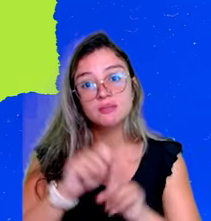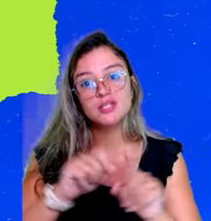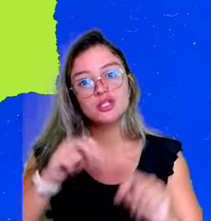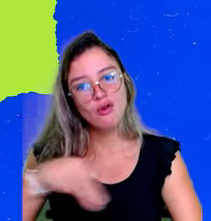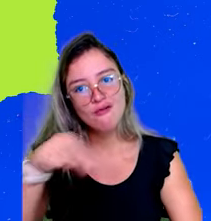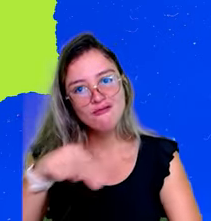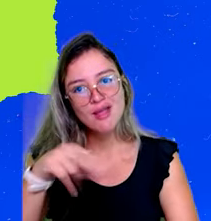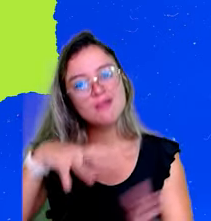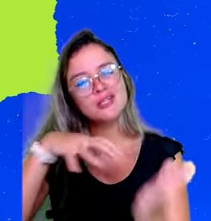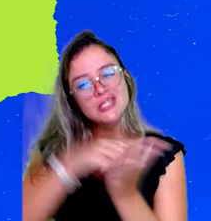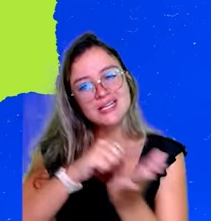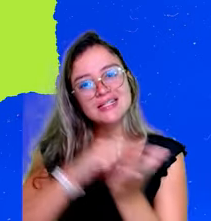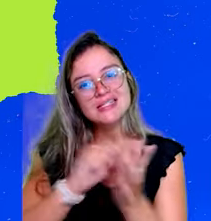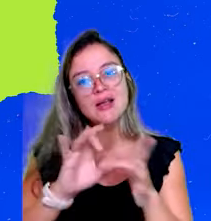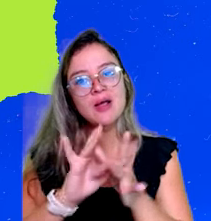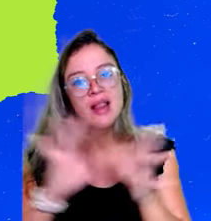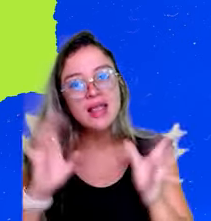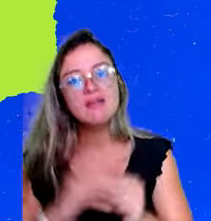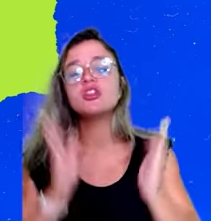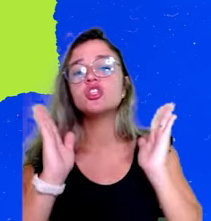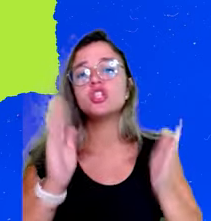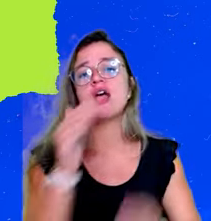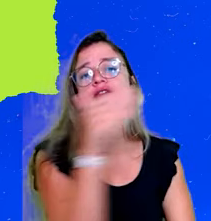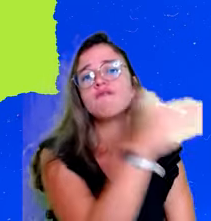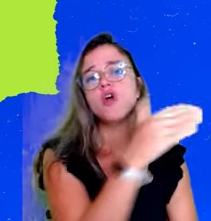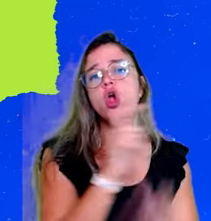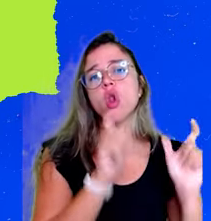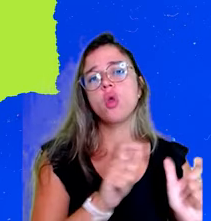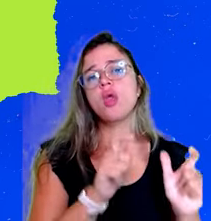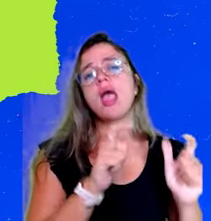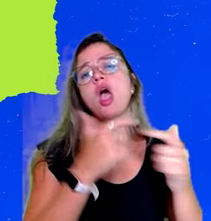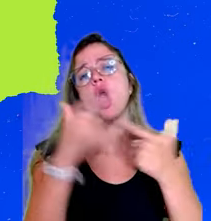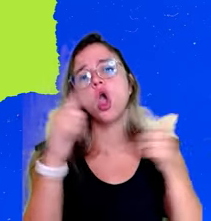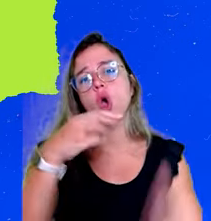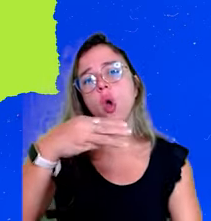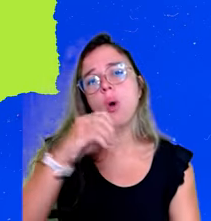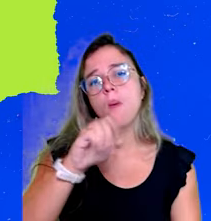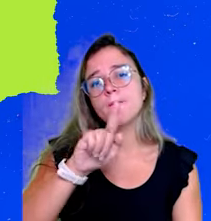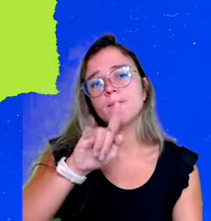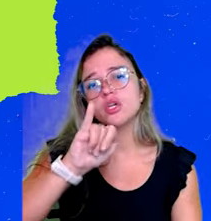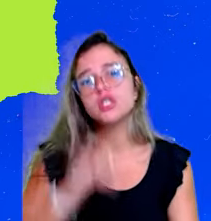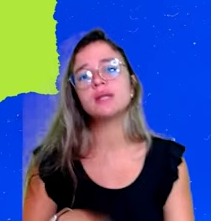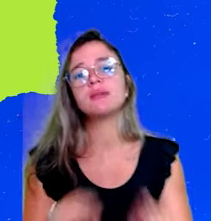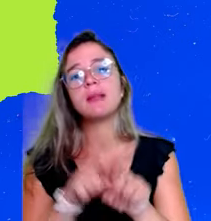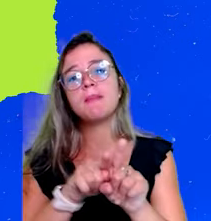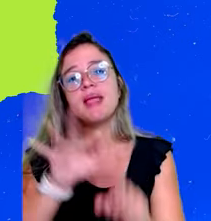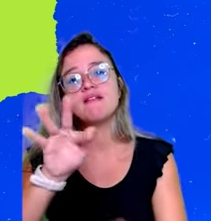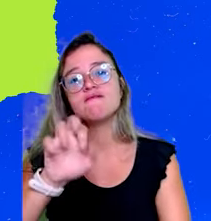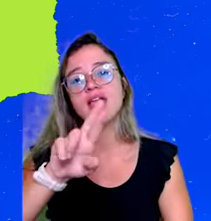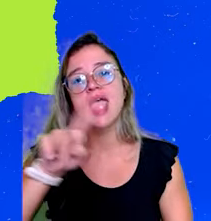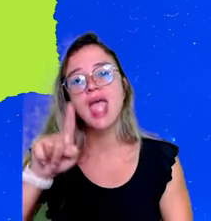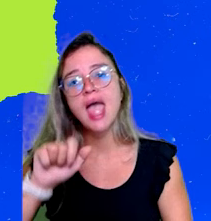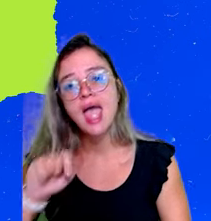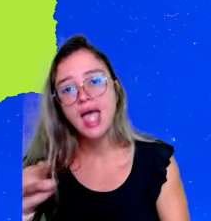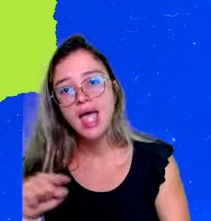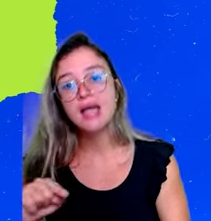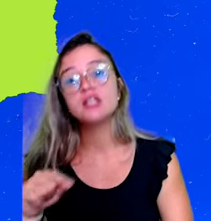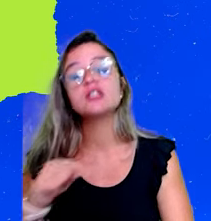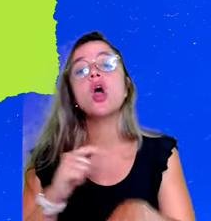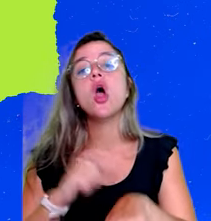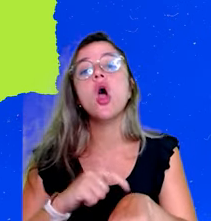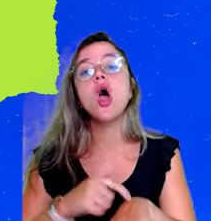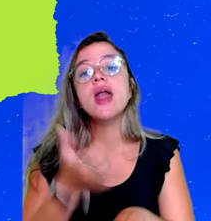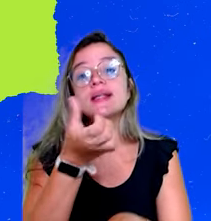abertas. A formação já passou pelas cidades de Mogi, Das Cruzes, Ferraz de Vasconcelos e vai acontecer às 6